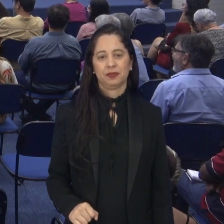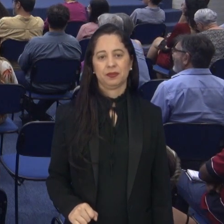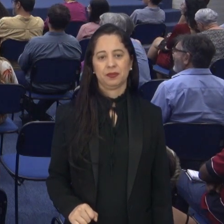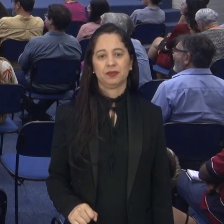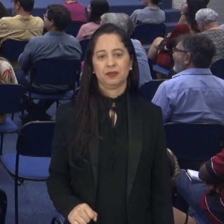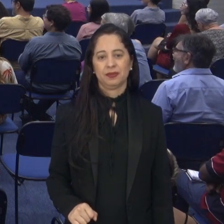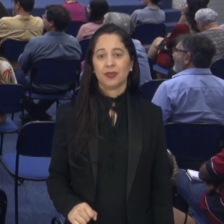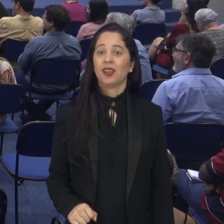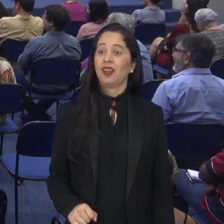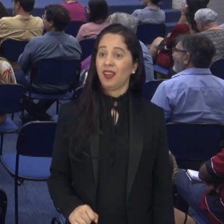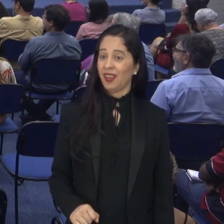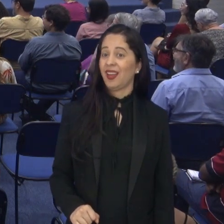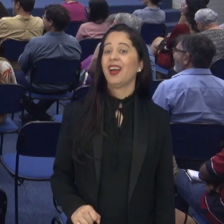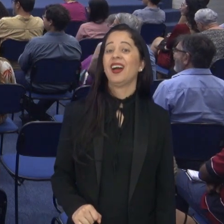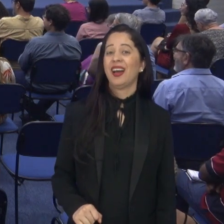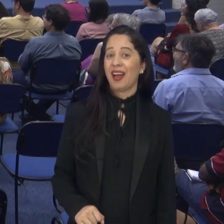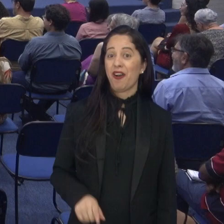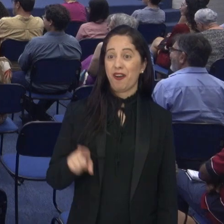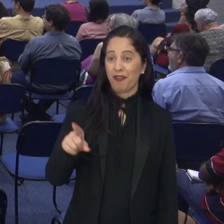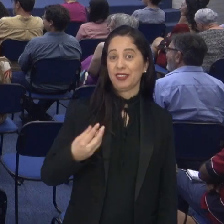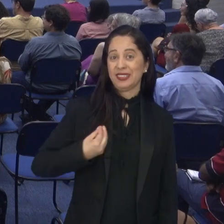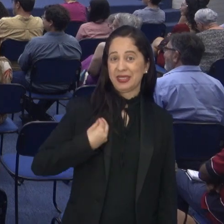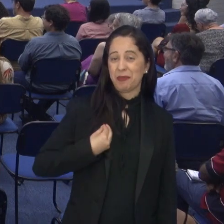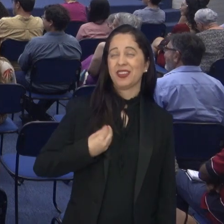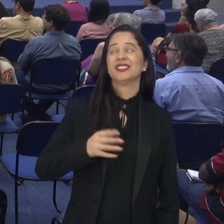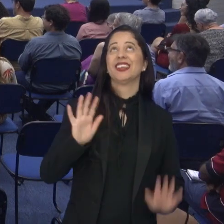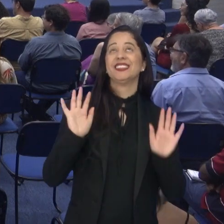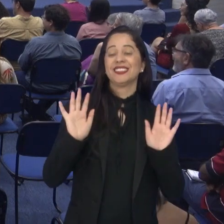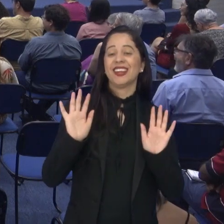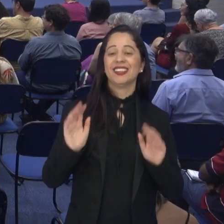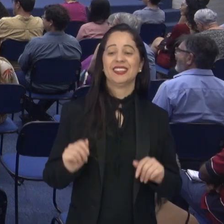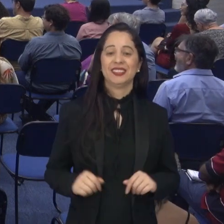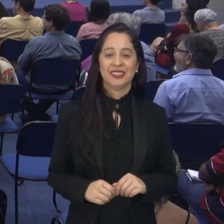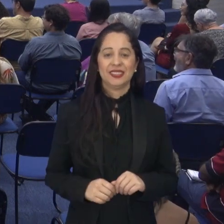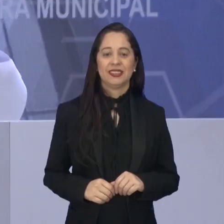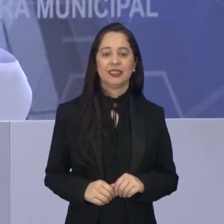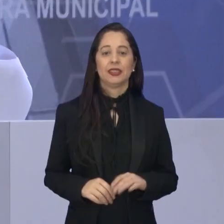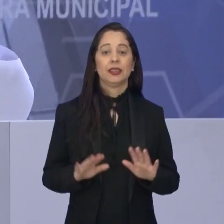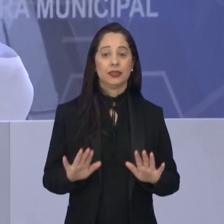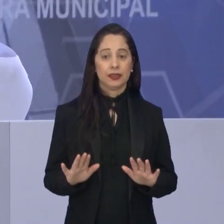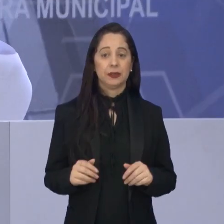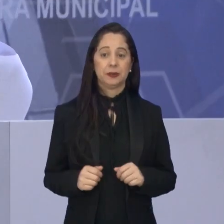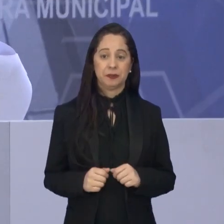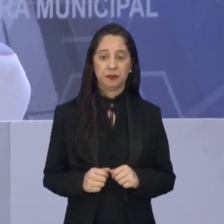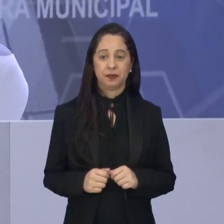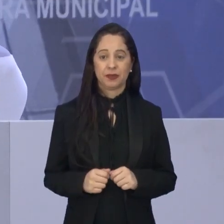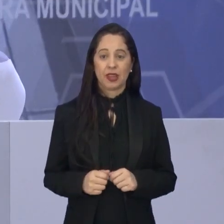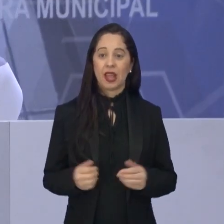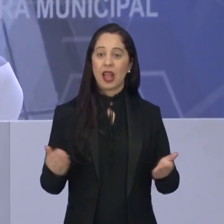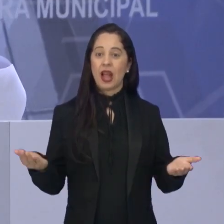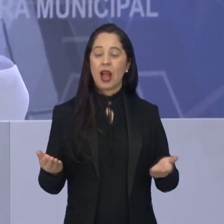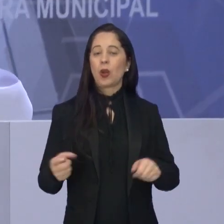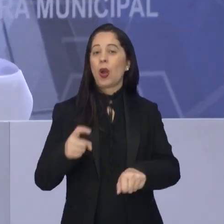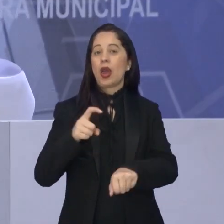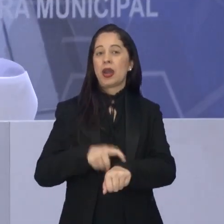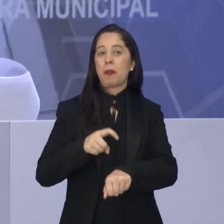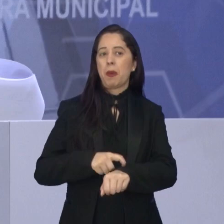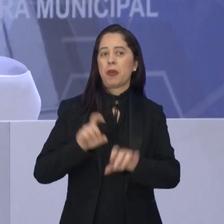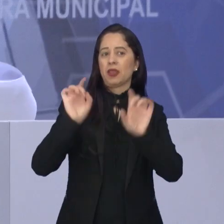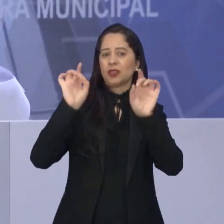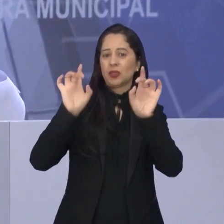Ainda bem que você veio, né, Acioli? Mesmo com o nome errado. Então, senhoras e senhores, chegamos ao ápice do